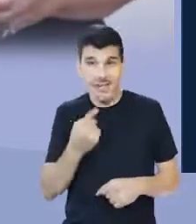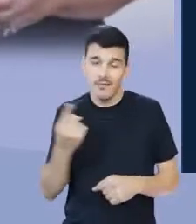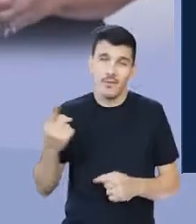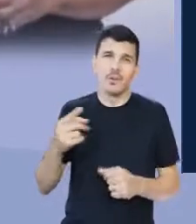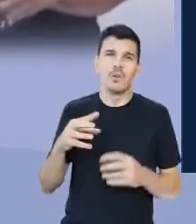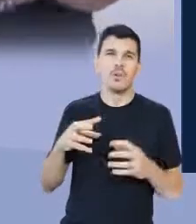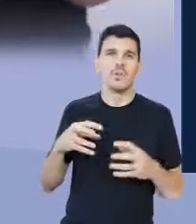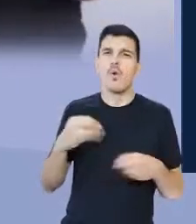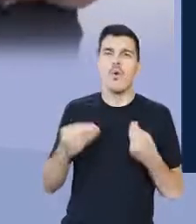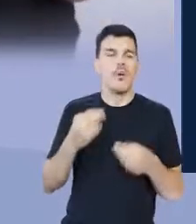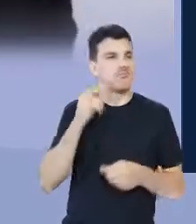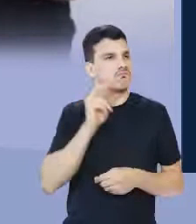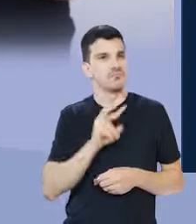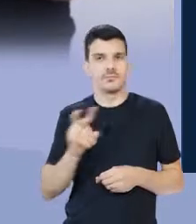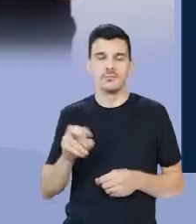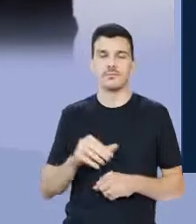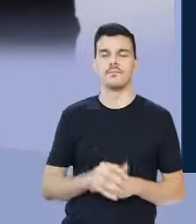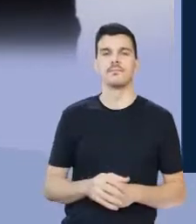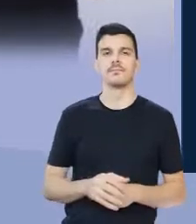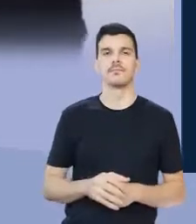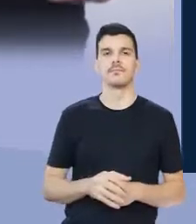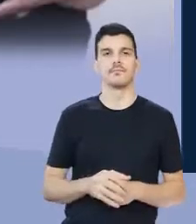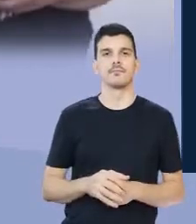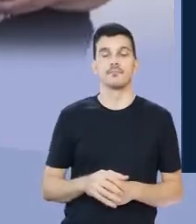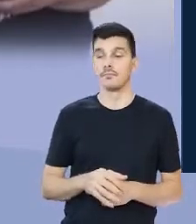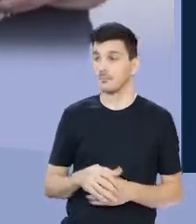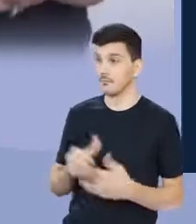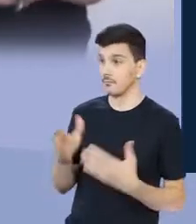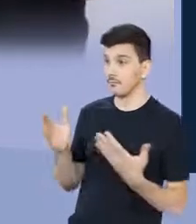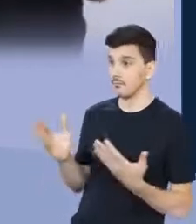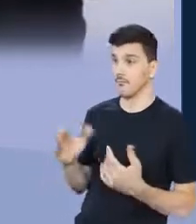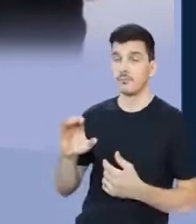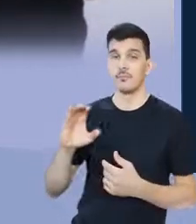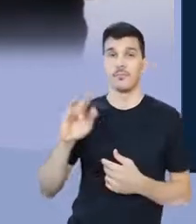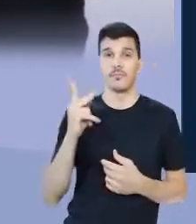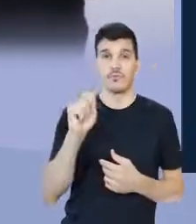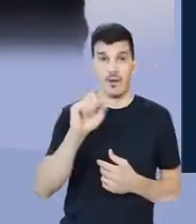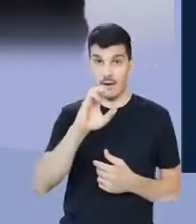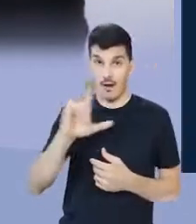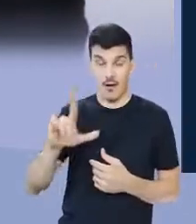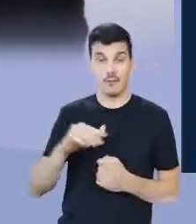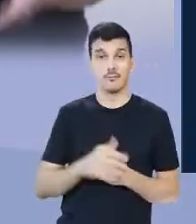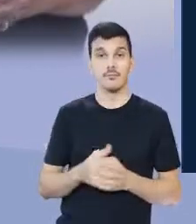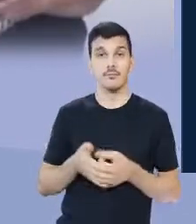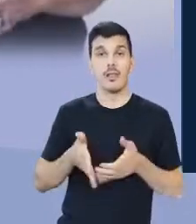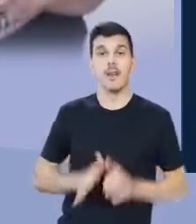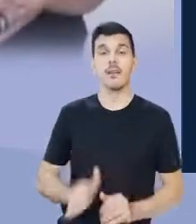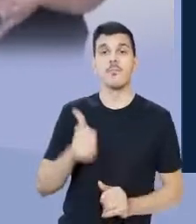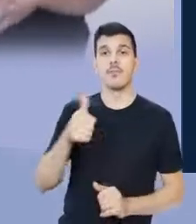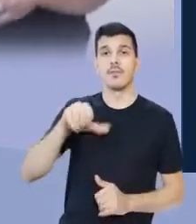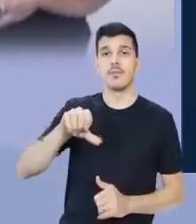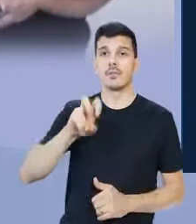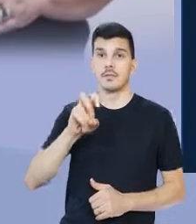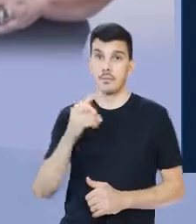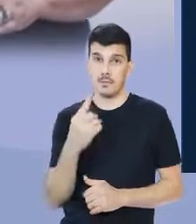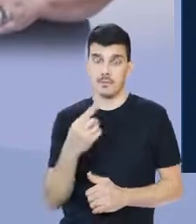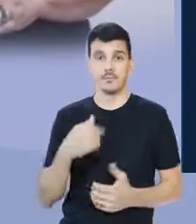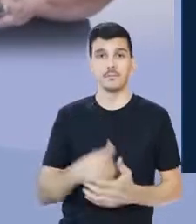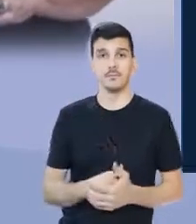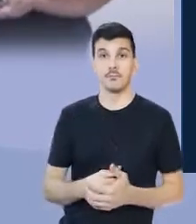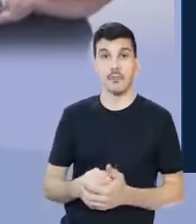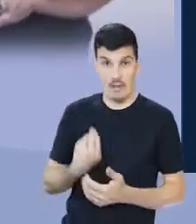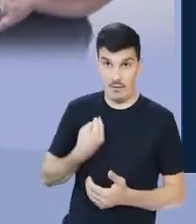viam e do modo que viam naquele período. Chacal nasceu em